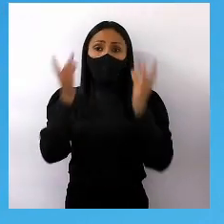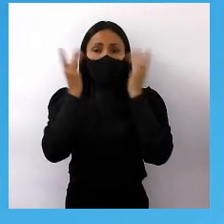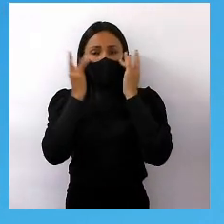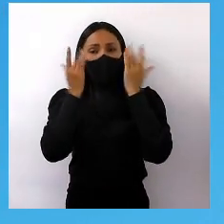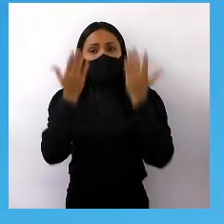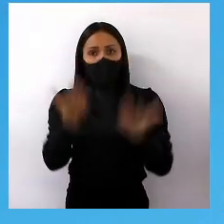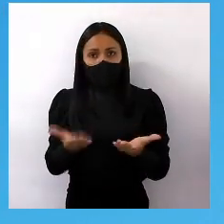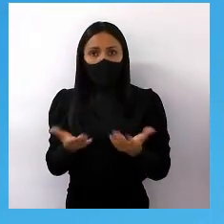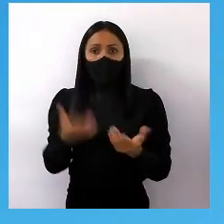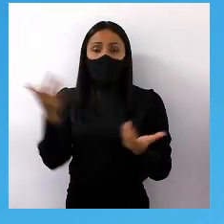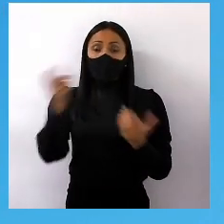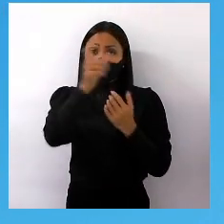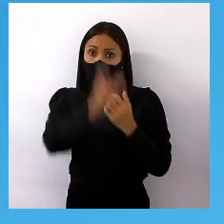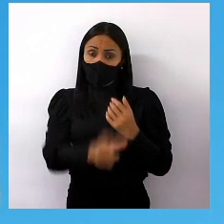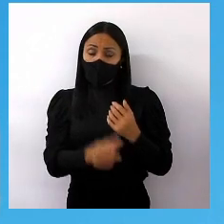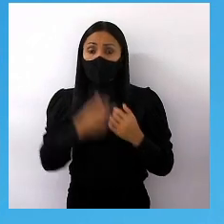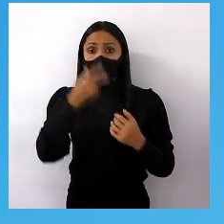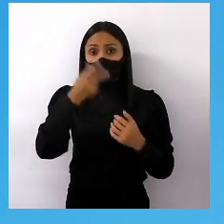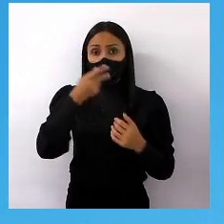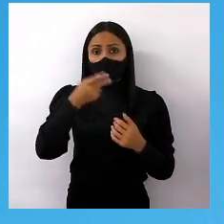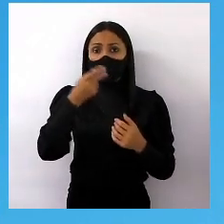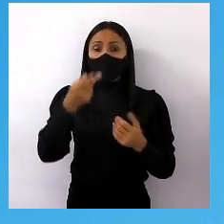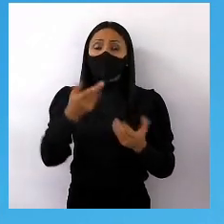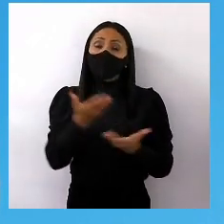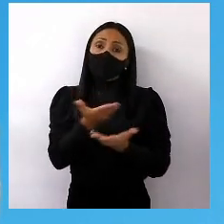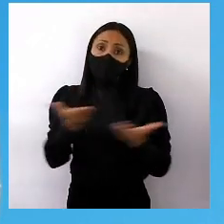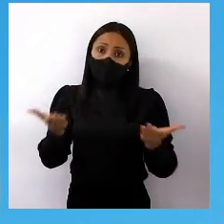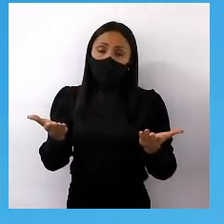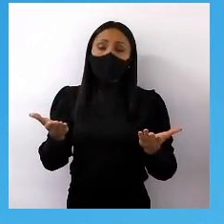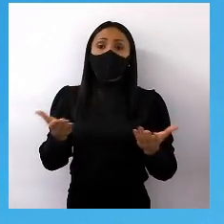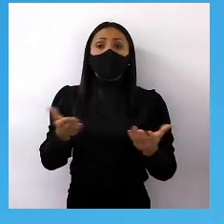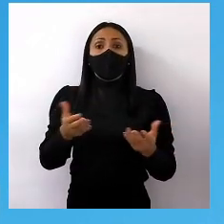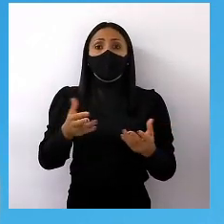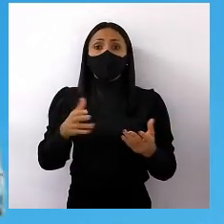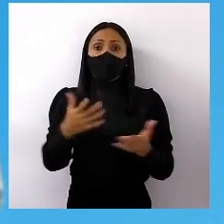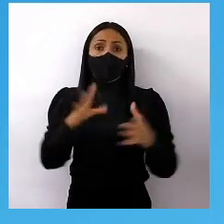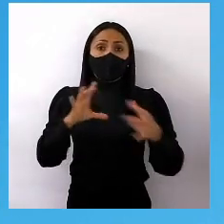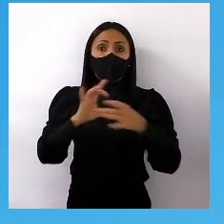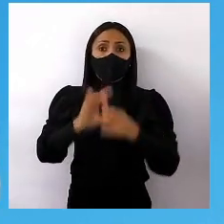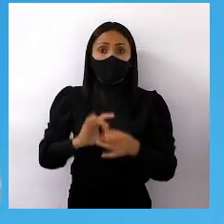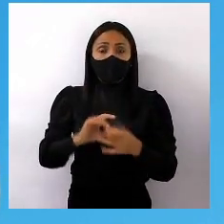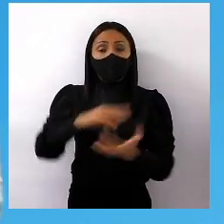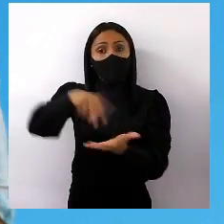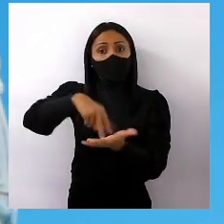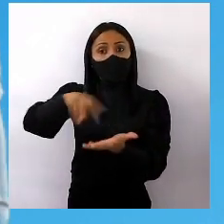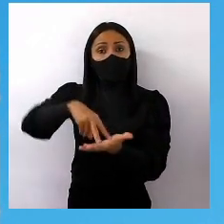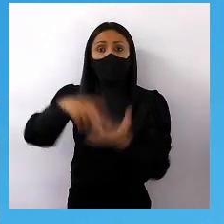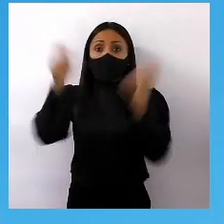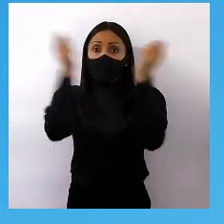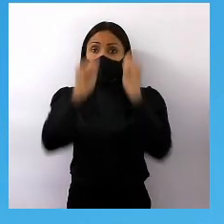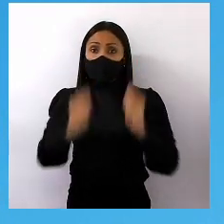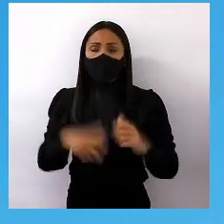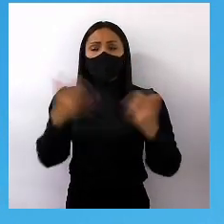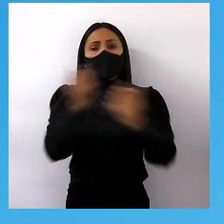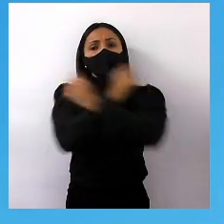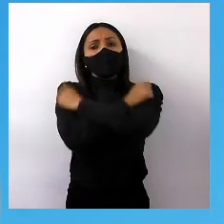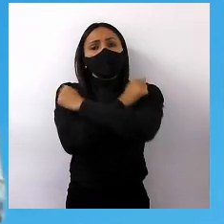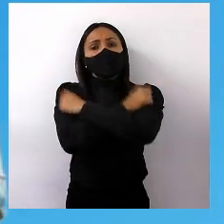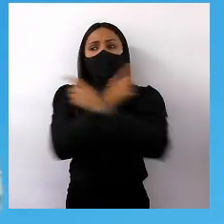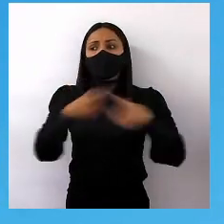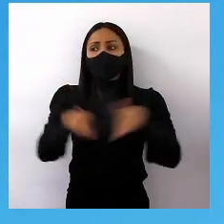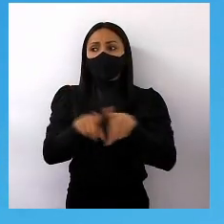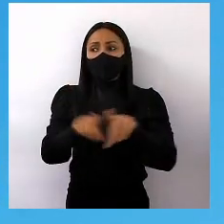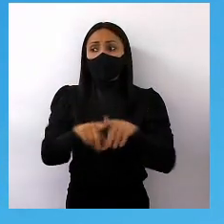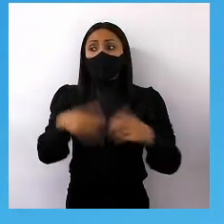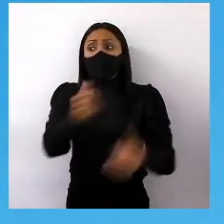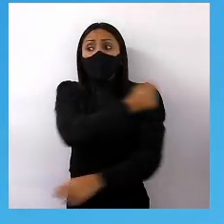a figura que o senhor vai falar hoje, a personalidade, aliás, é alguém ligado à arte e à dança, né? Por isso que eu mando um abraço, dedico também aos